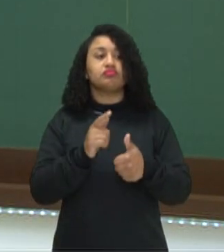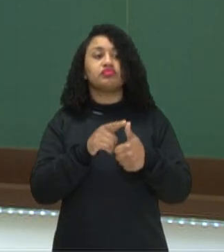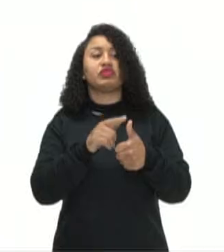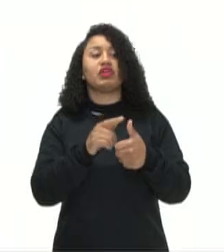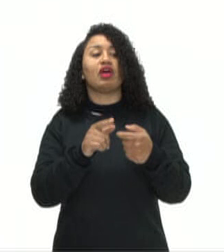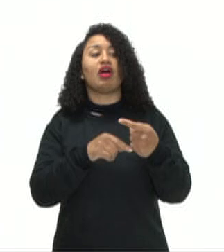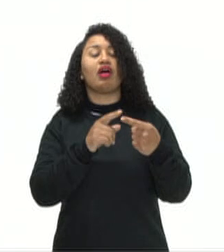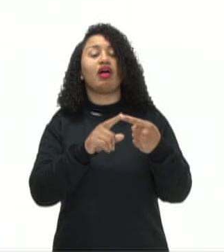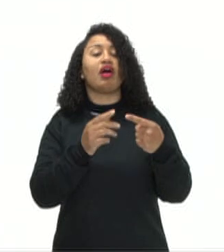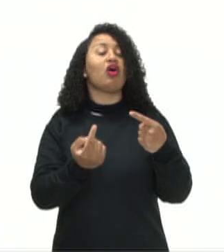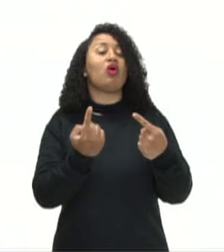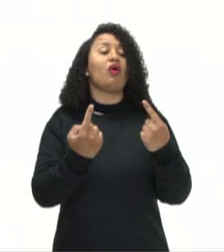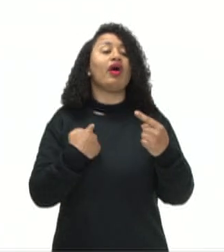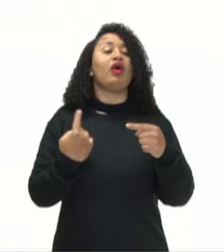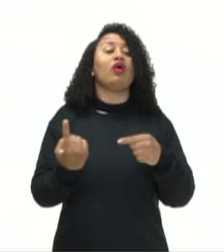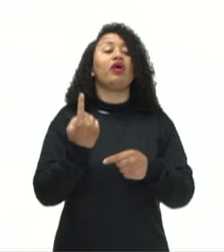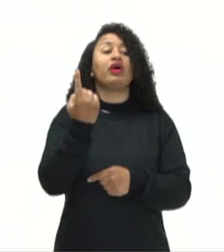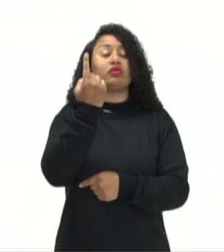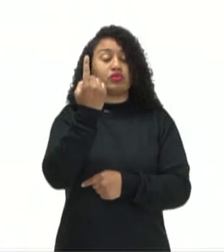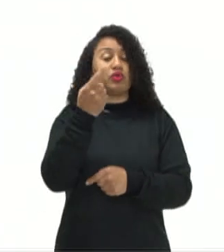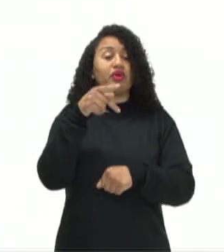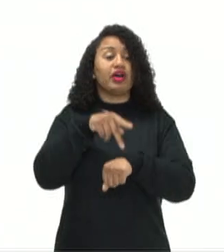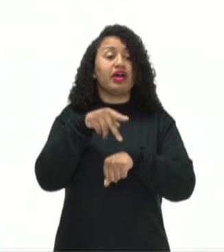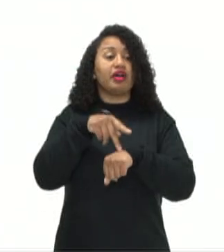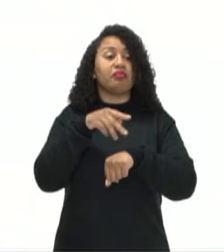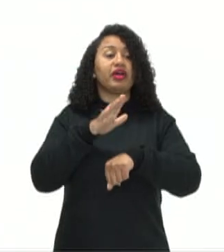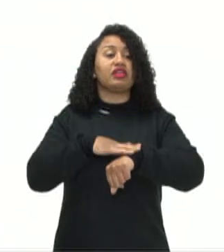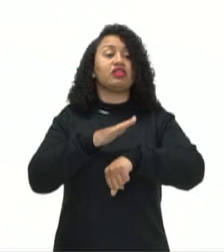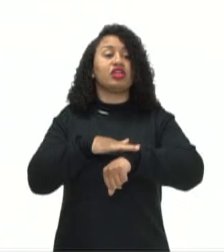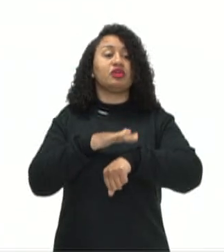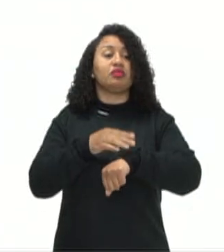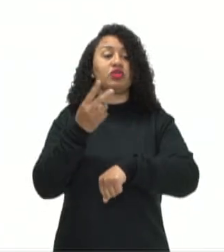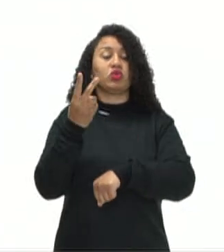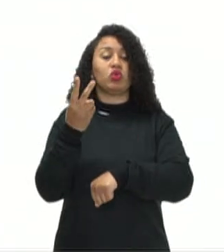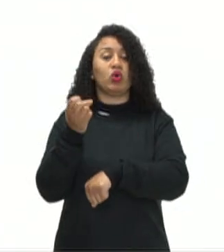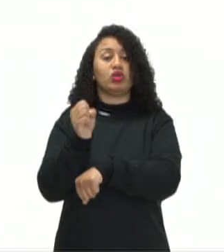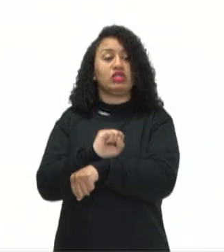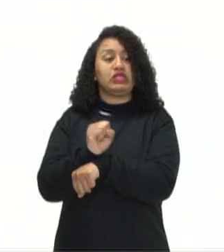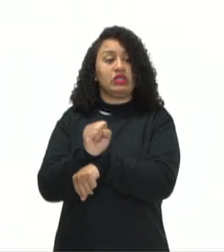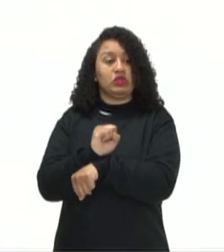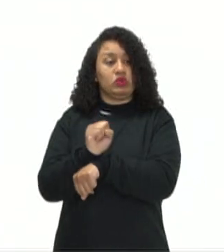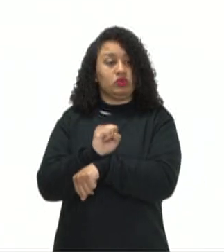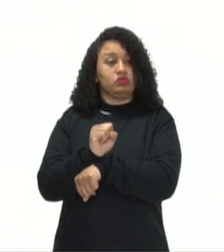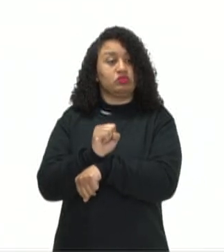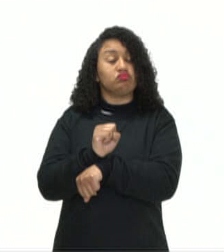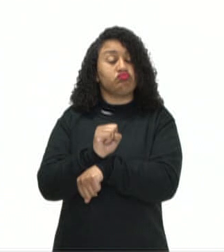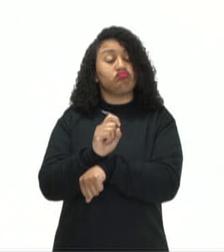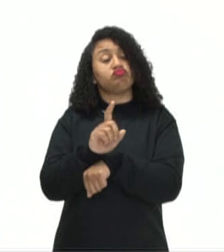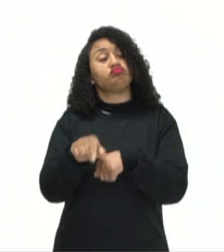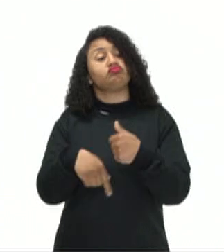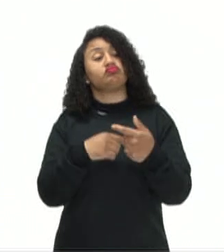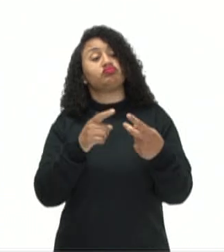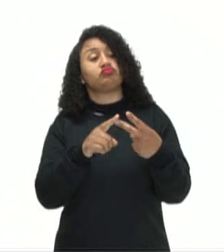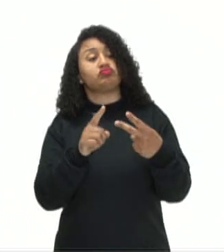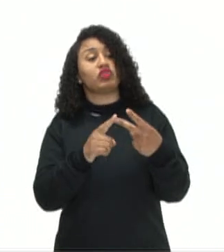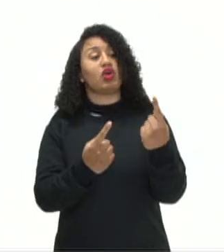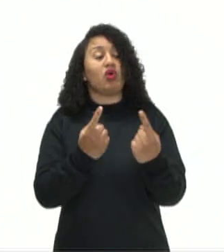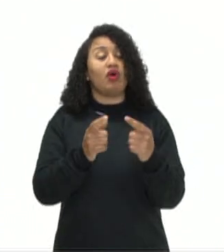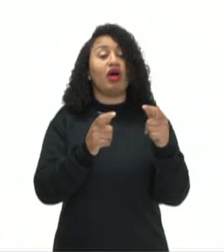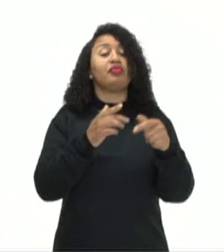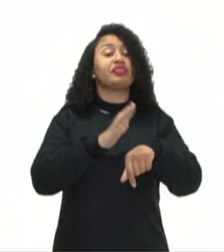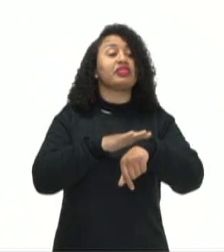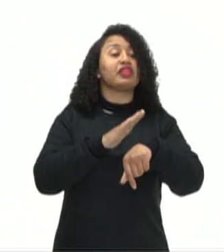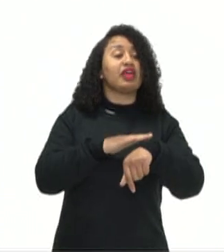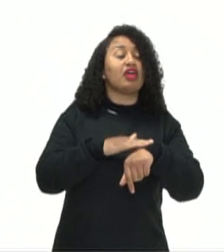Qual é a altura em que estará a pedra no instante 2 segundos? Em que instante a velocidade da pedra